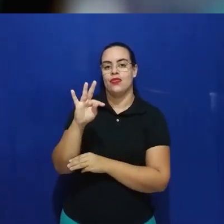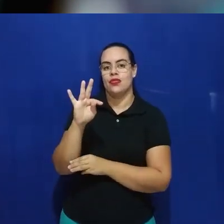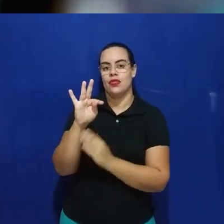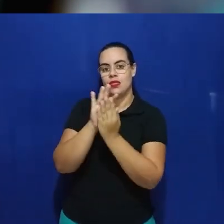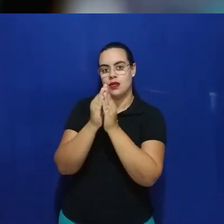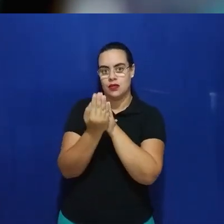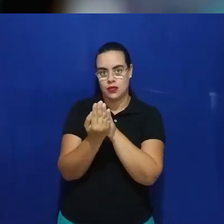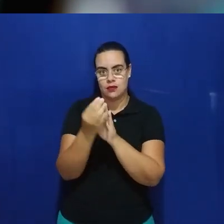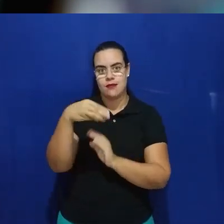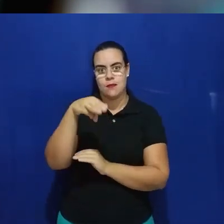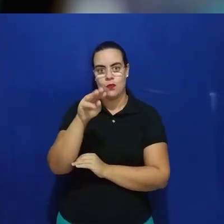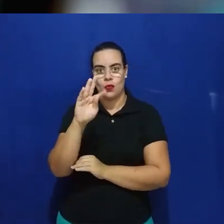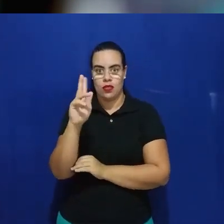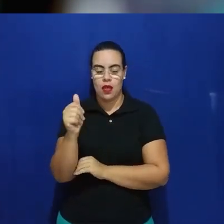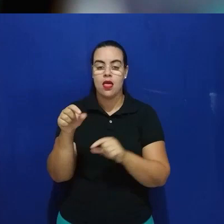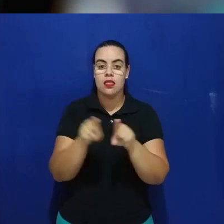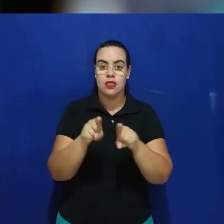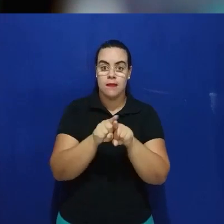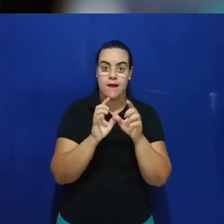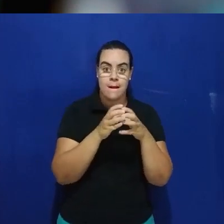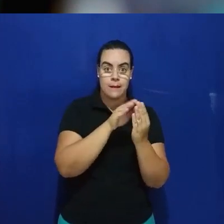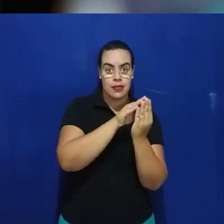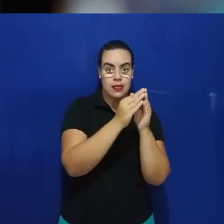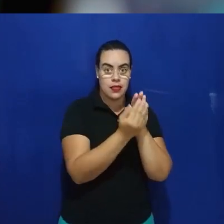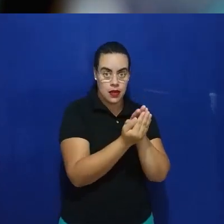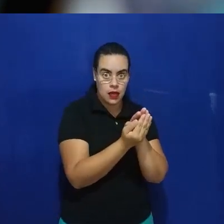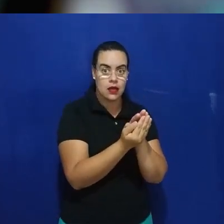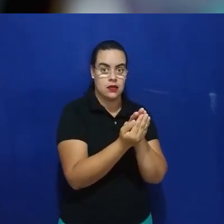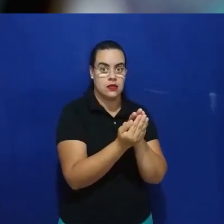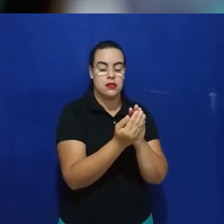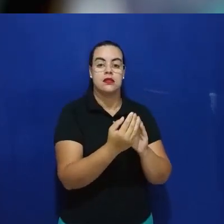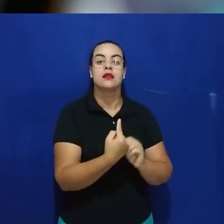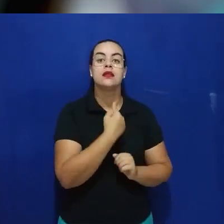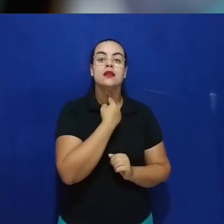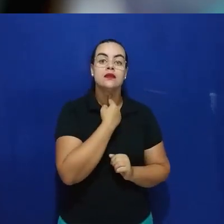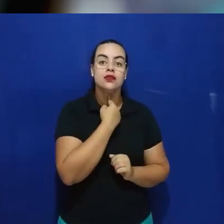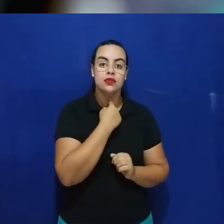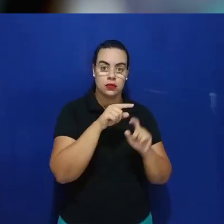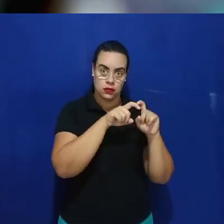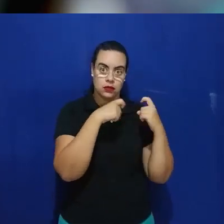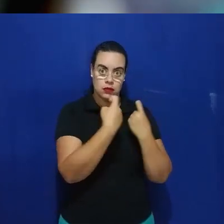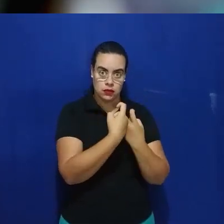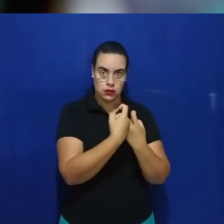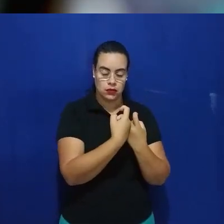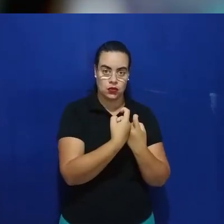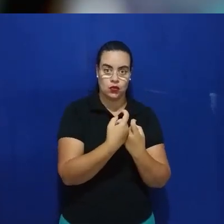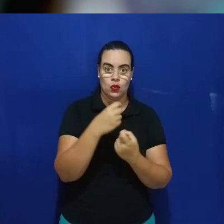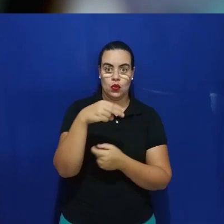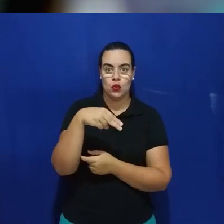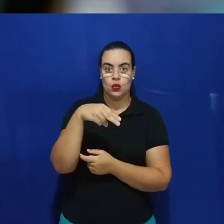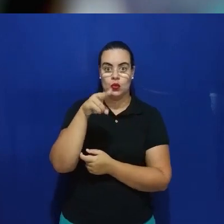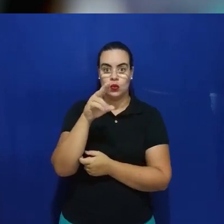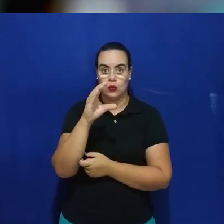trans, travestis e intersexo do grupo de pesquisa no CUS, do Pós-Cult UFBA. Bom, eu vou falar para vocês hoje um pouquinho